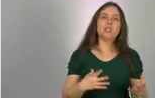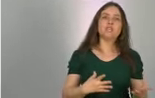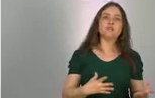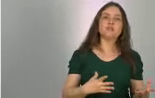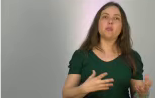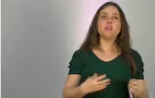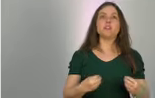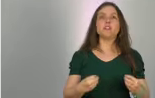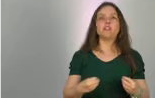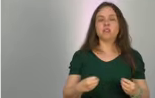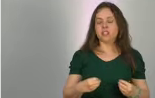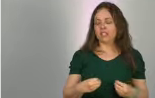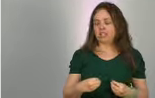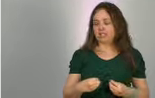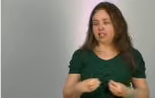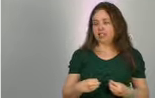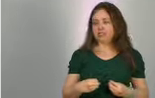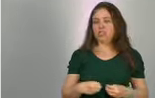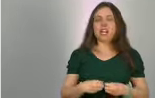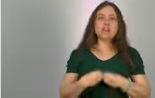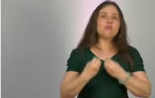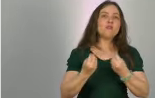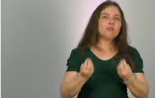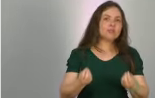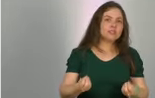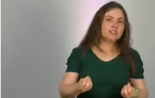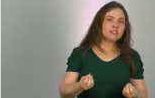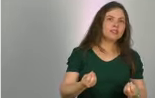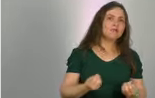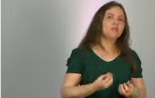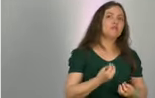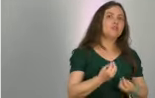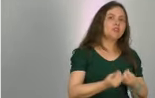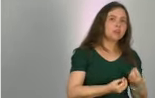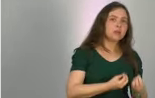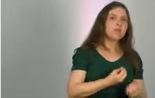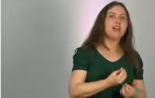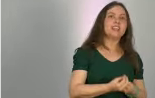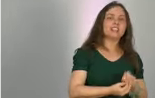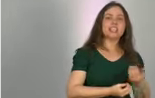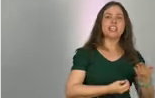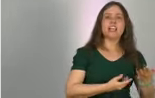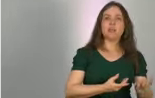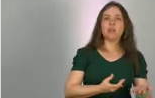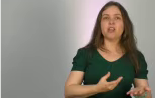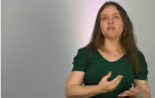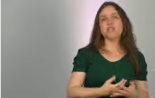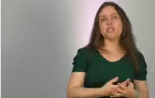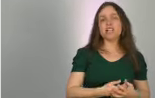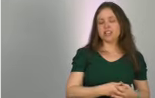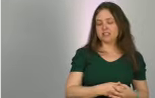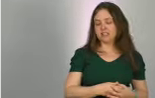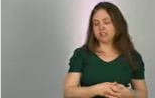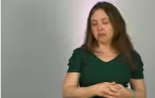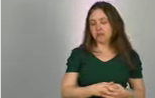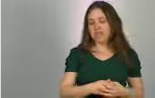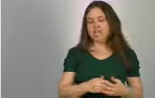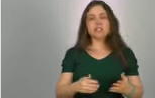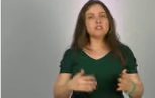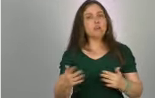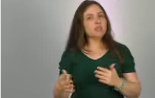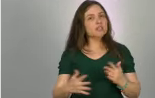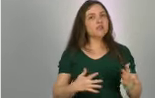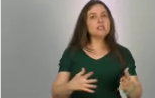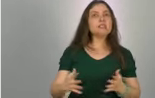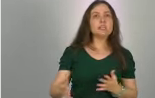estudo sobre isso e pode então tirar conclusões com fontes primárias que naquela época eram utilizadas